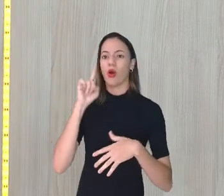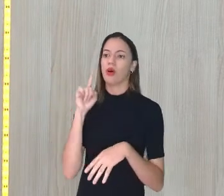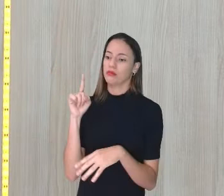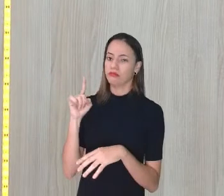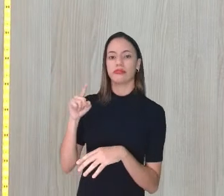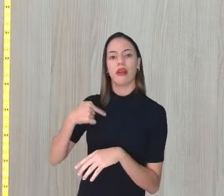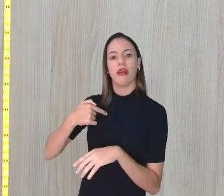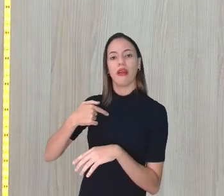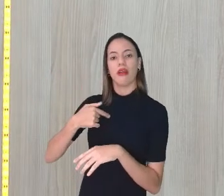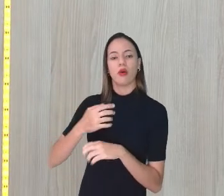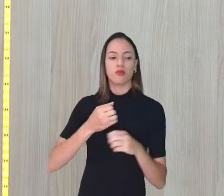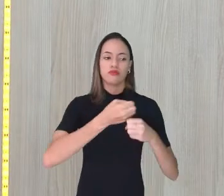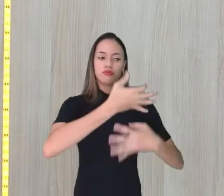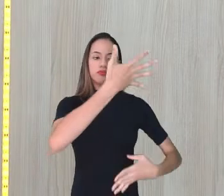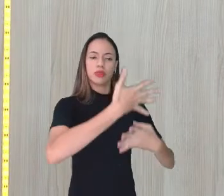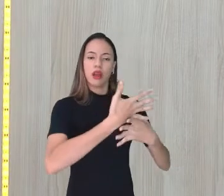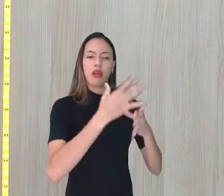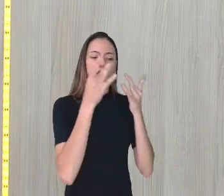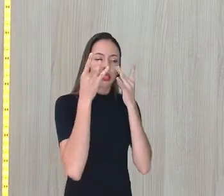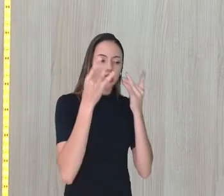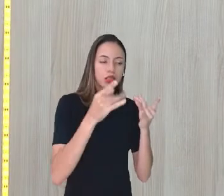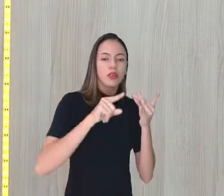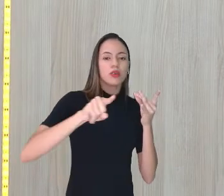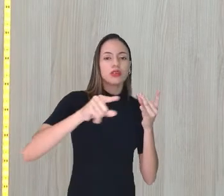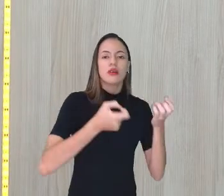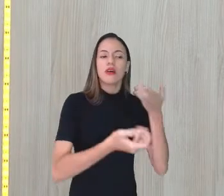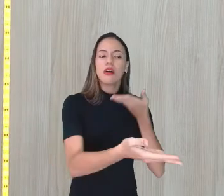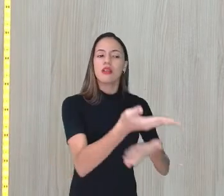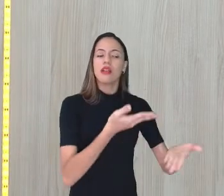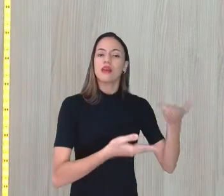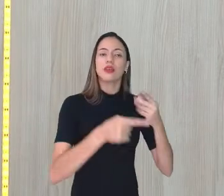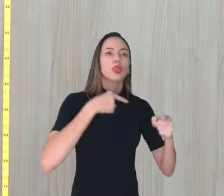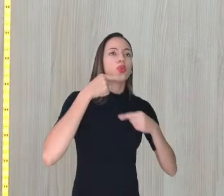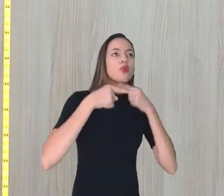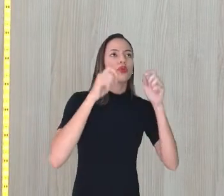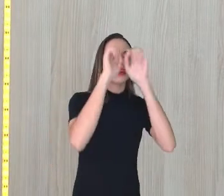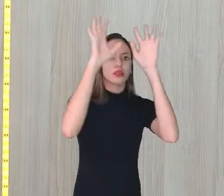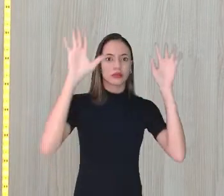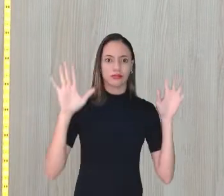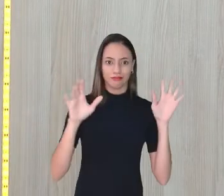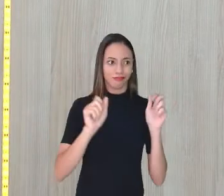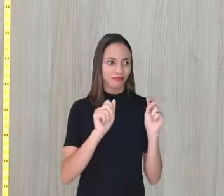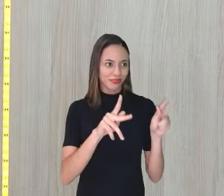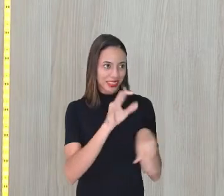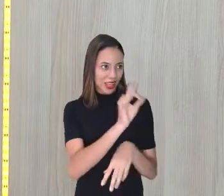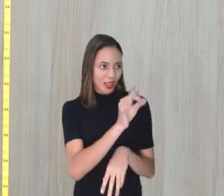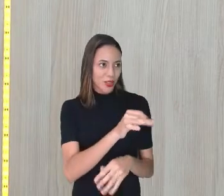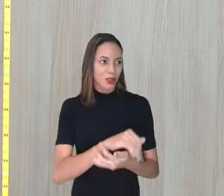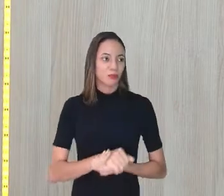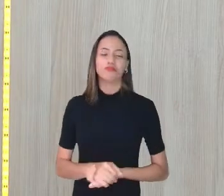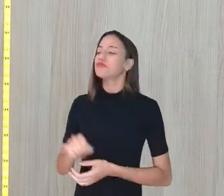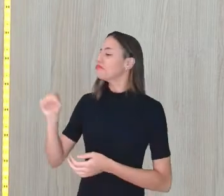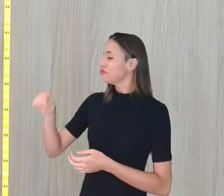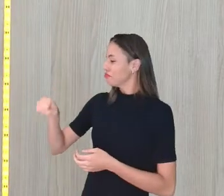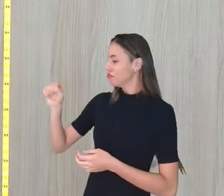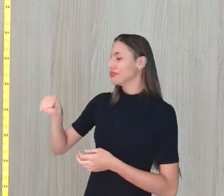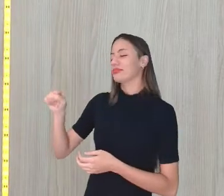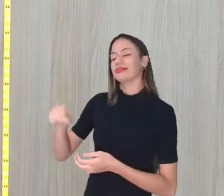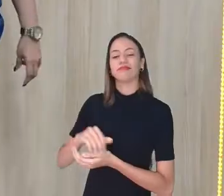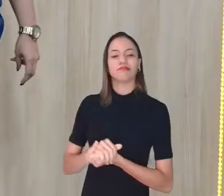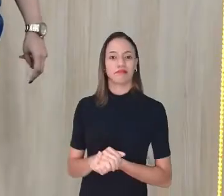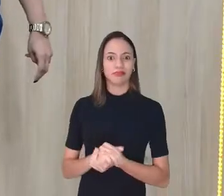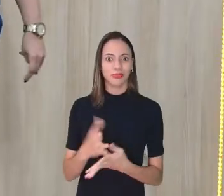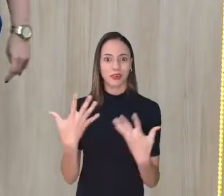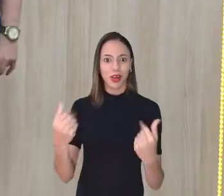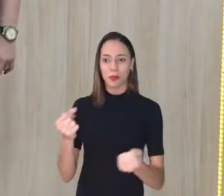no chat para vocês poderem interagir, tirar dúvidas, enfim. Não é isso mesmo, professora Carol? Exatamente isso. Então, vamos